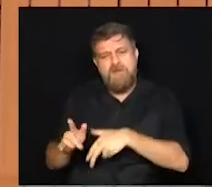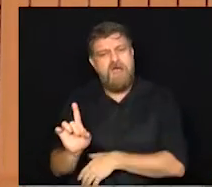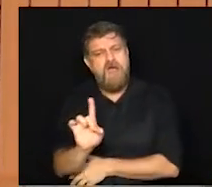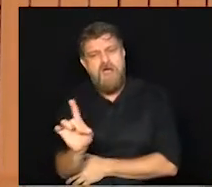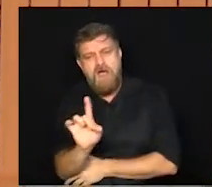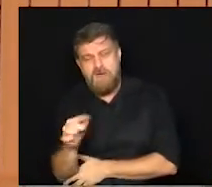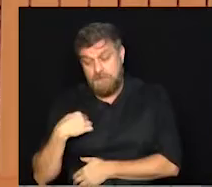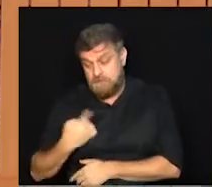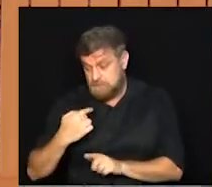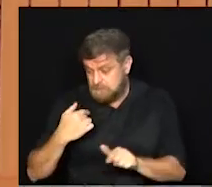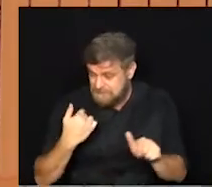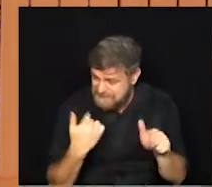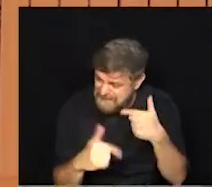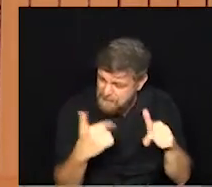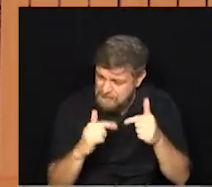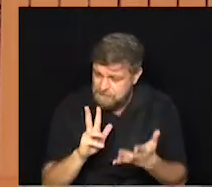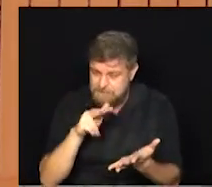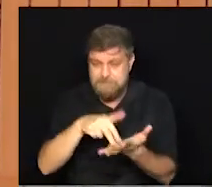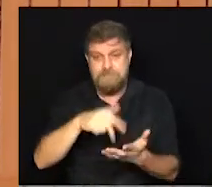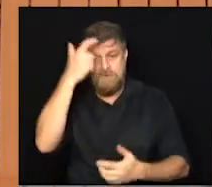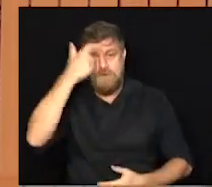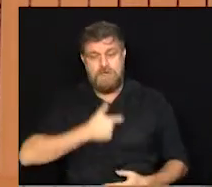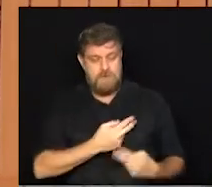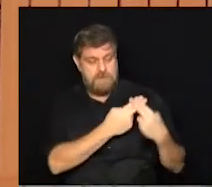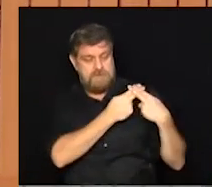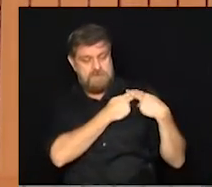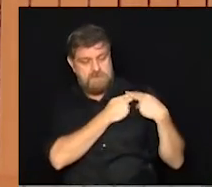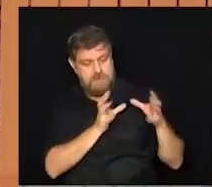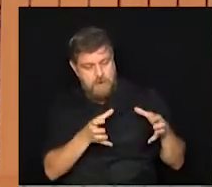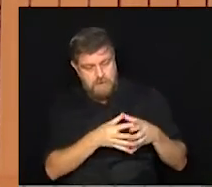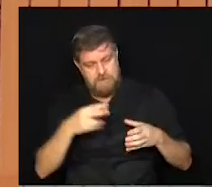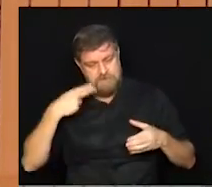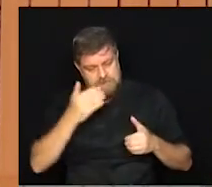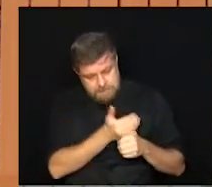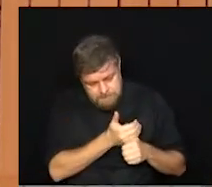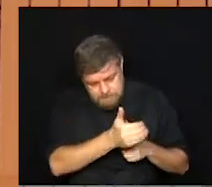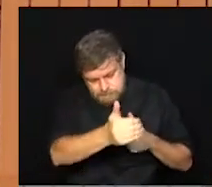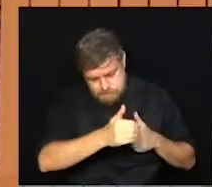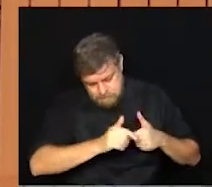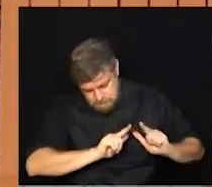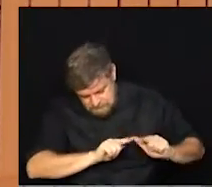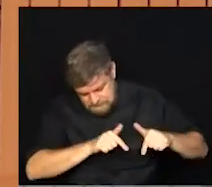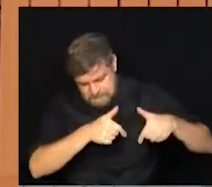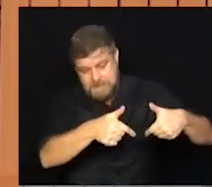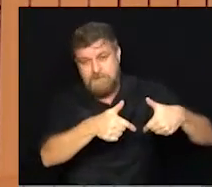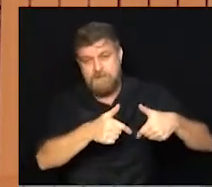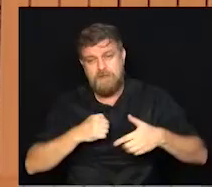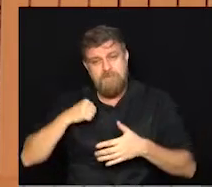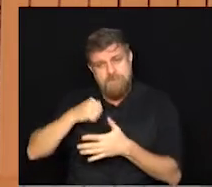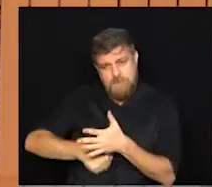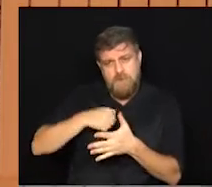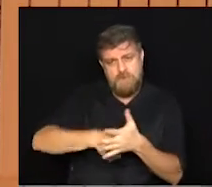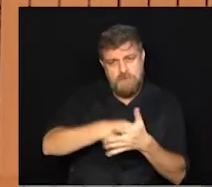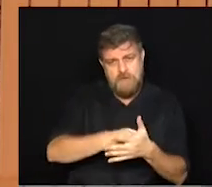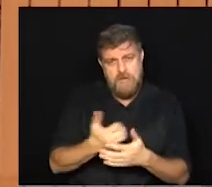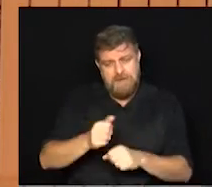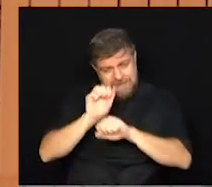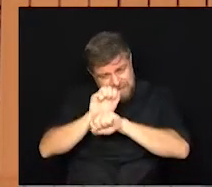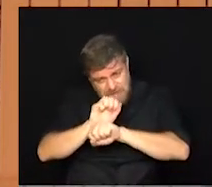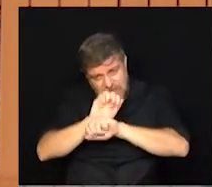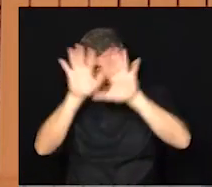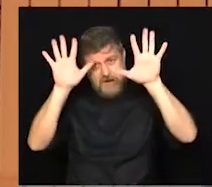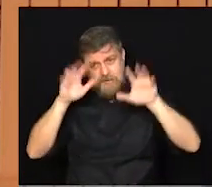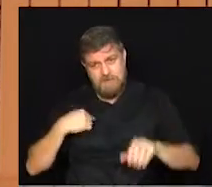para trabalhar. Quando eu assumir essa comissão, realmente nós vamos trabalhar e vamos lutar. Eu vou deixar bem claro, nós vamos